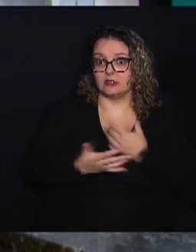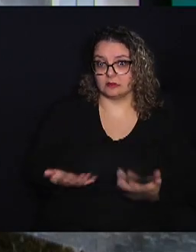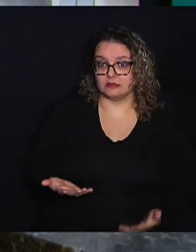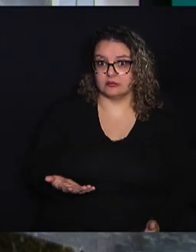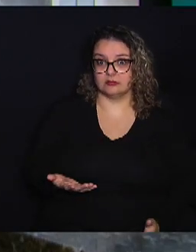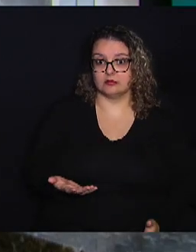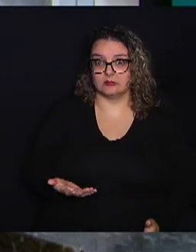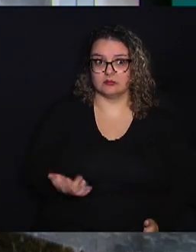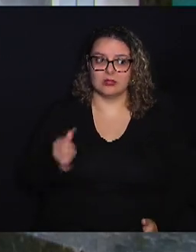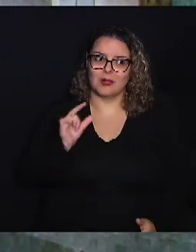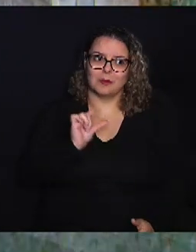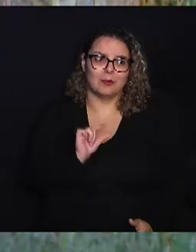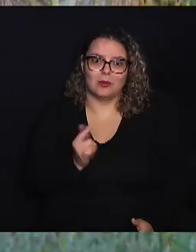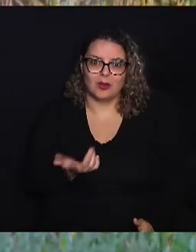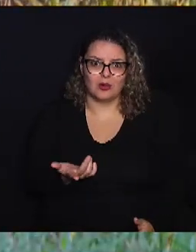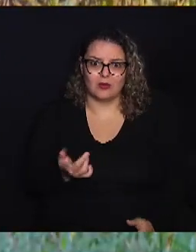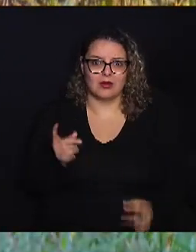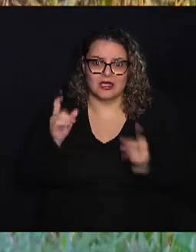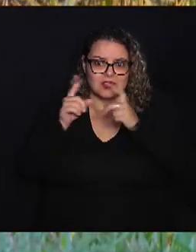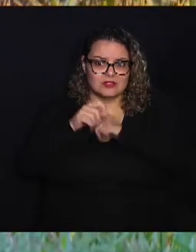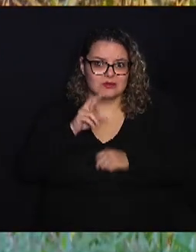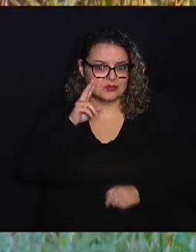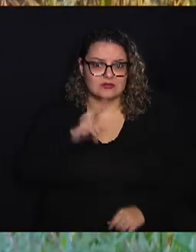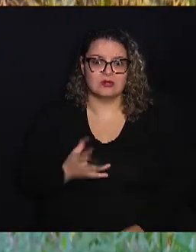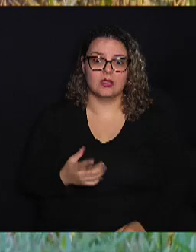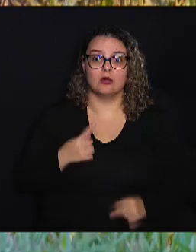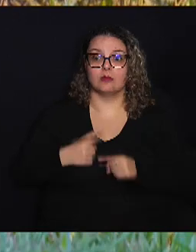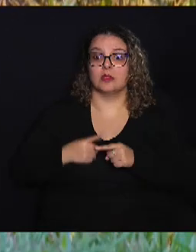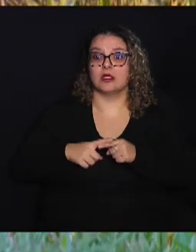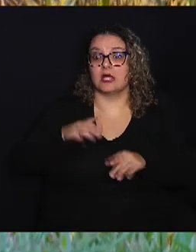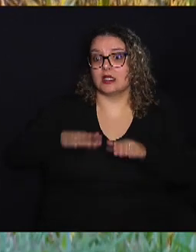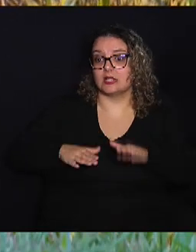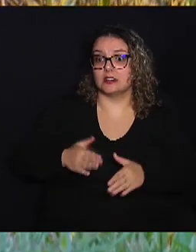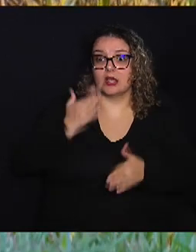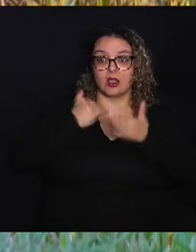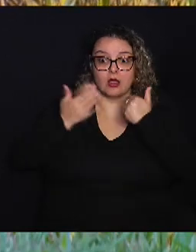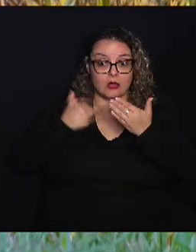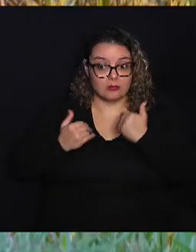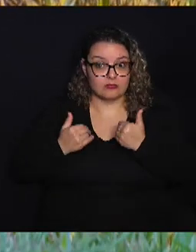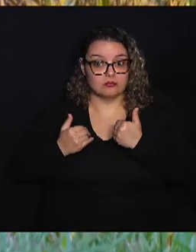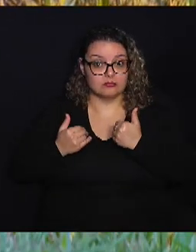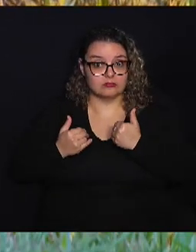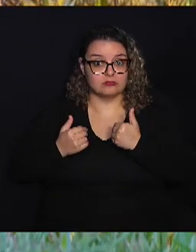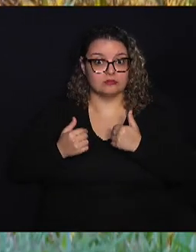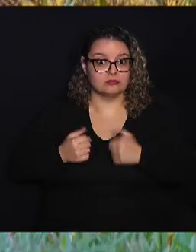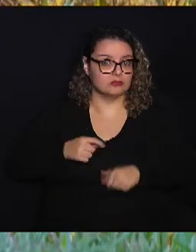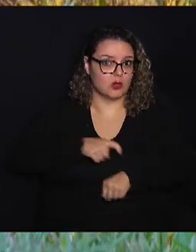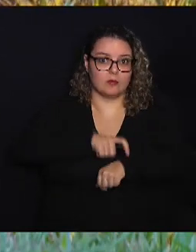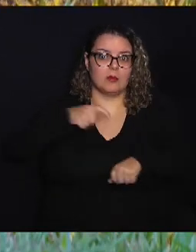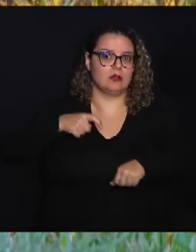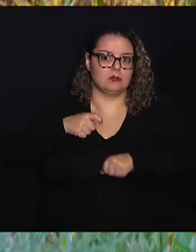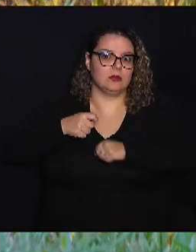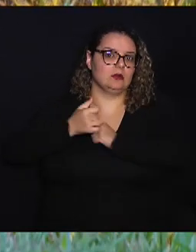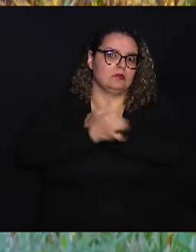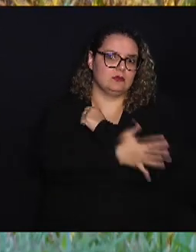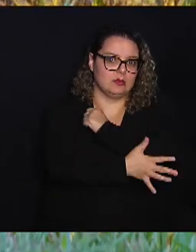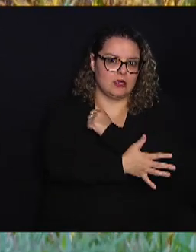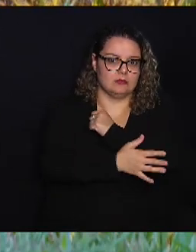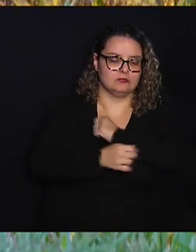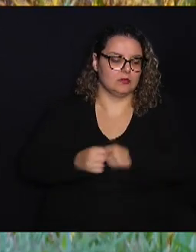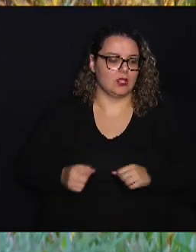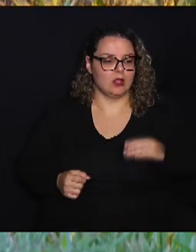muito difícil, porque às vezes elas comem até já na hora que está saindo, né,